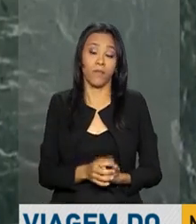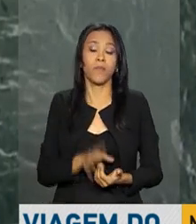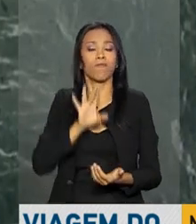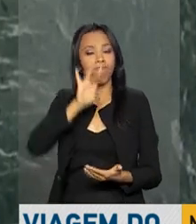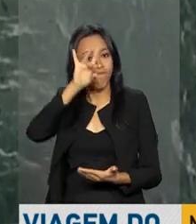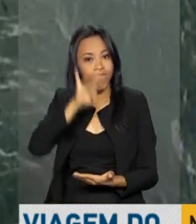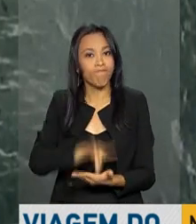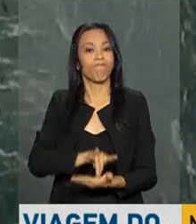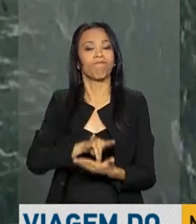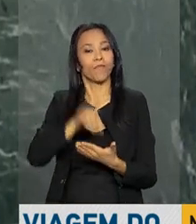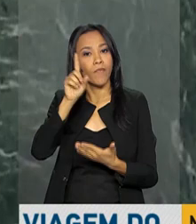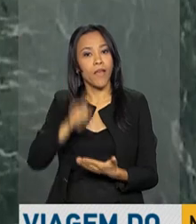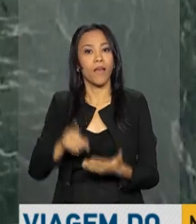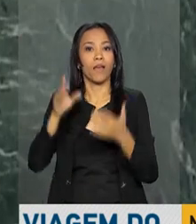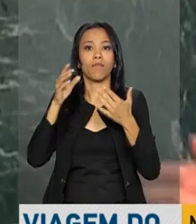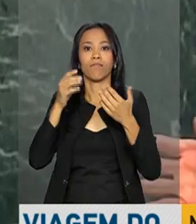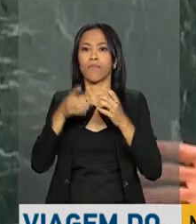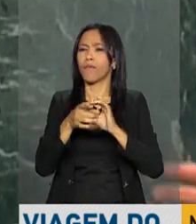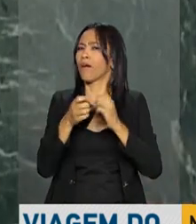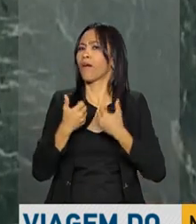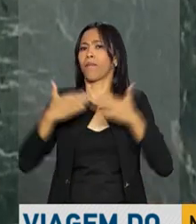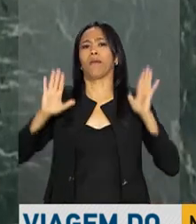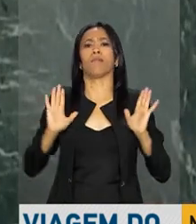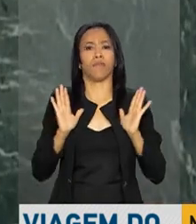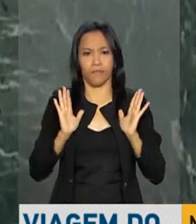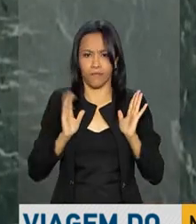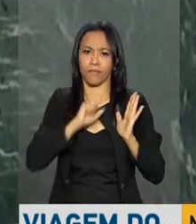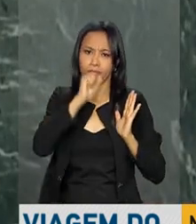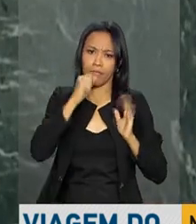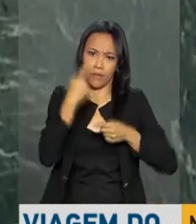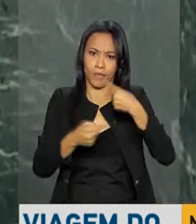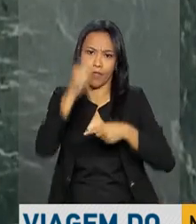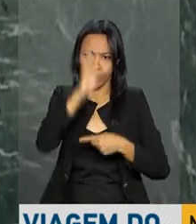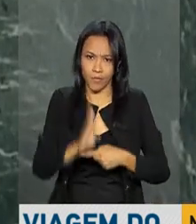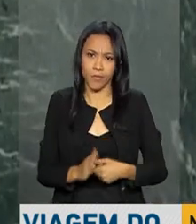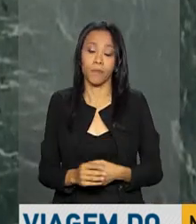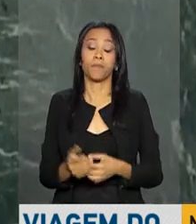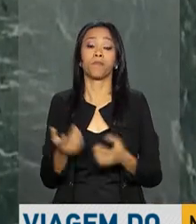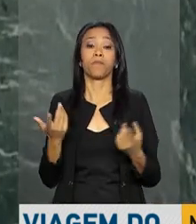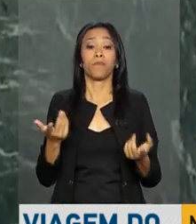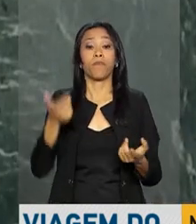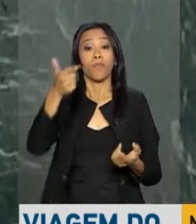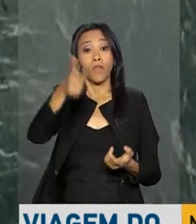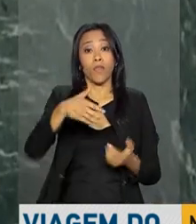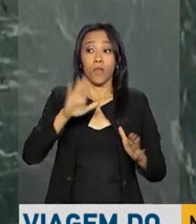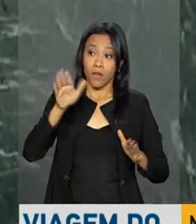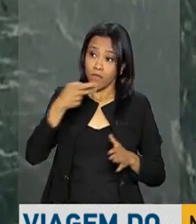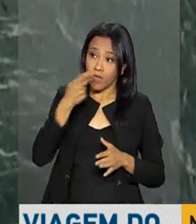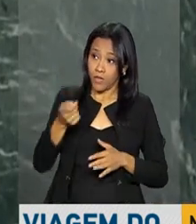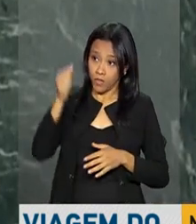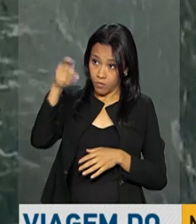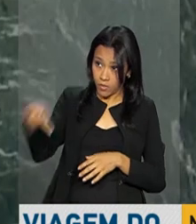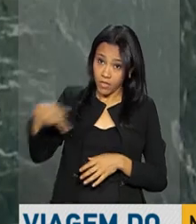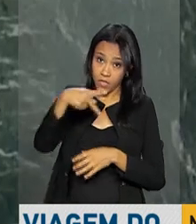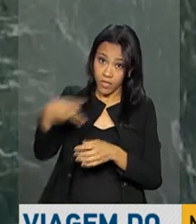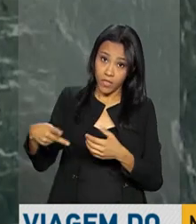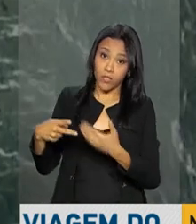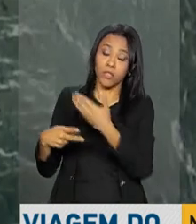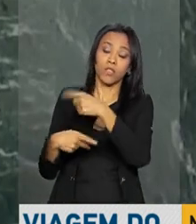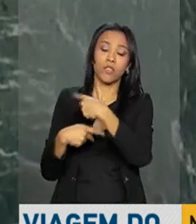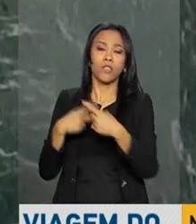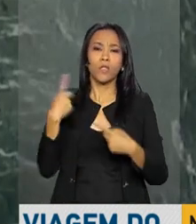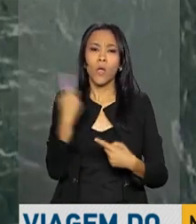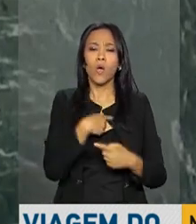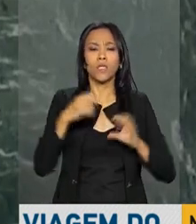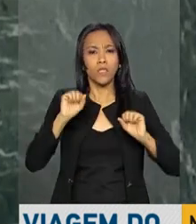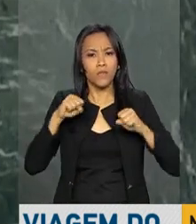verdadeiramente universalista. E, senhor presidente, o mais universal dos foros com que contamos